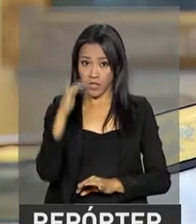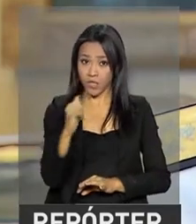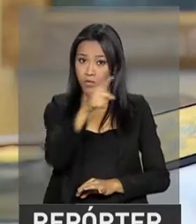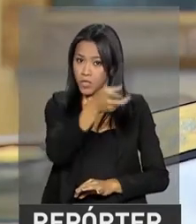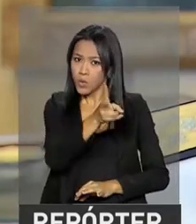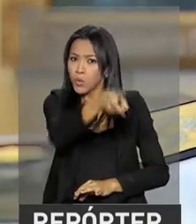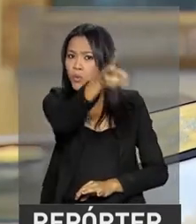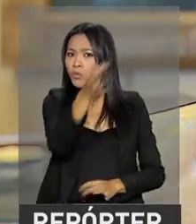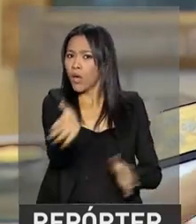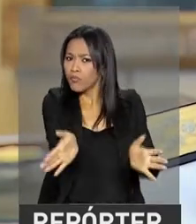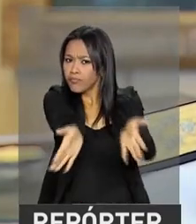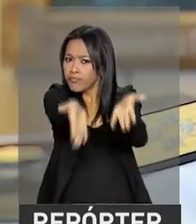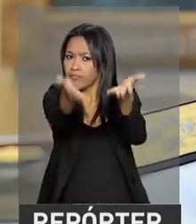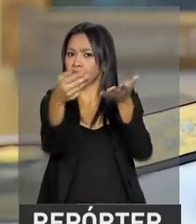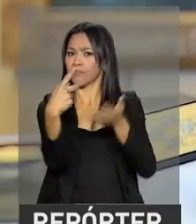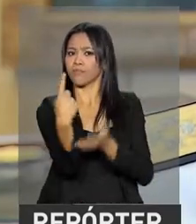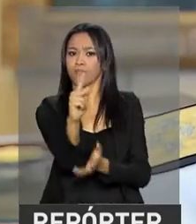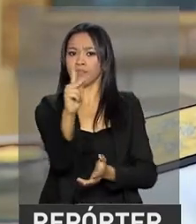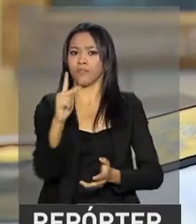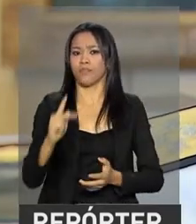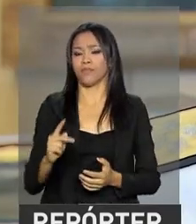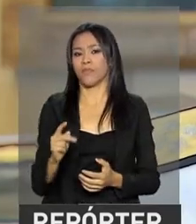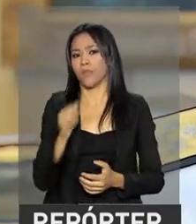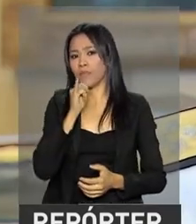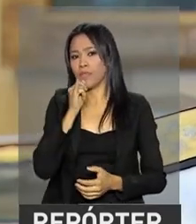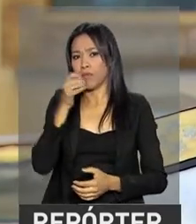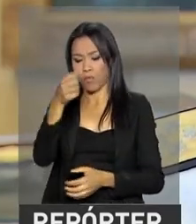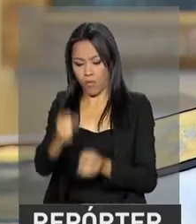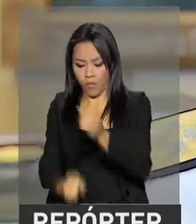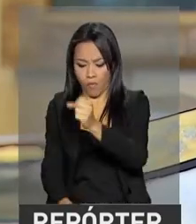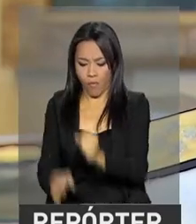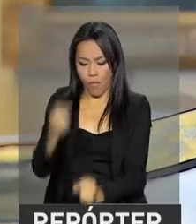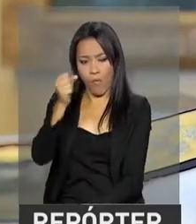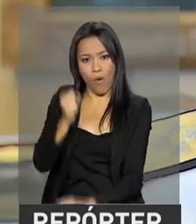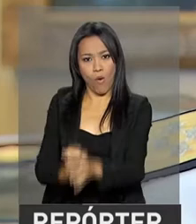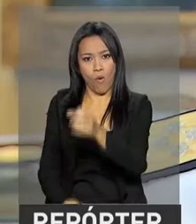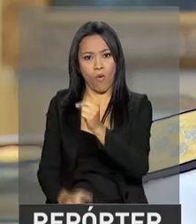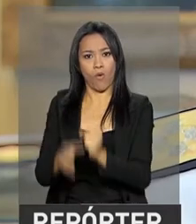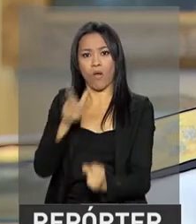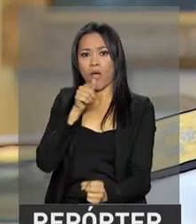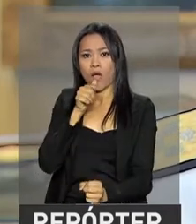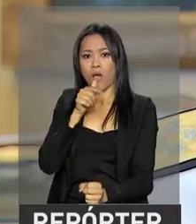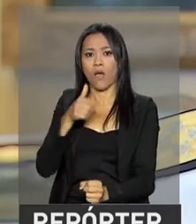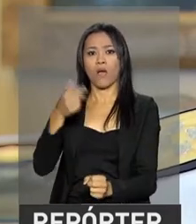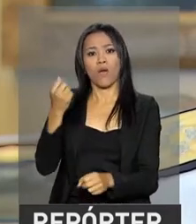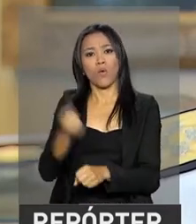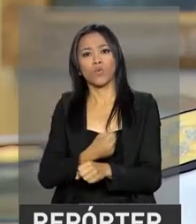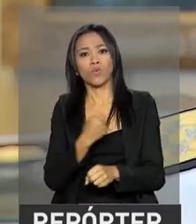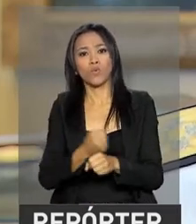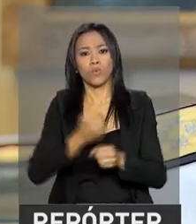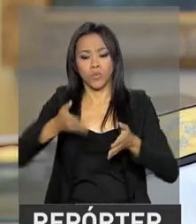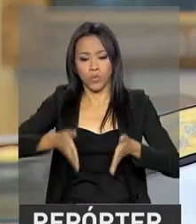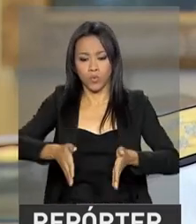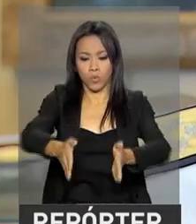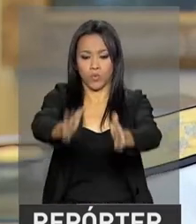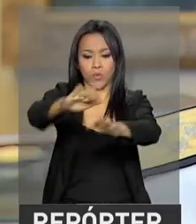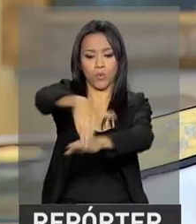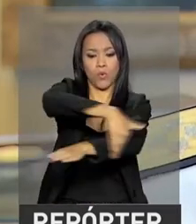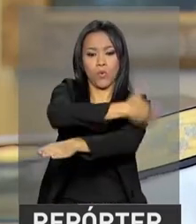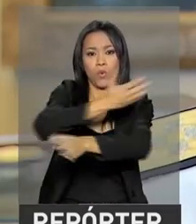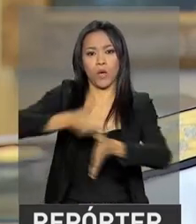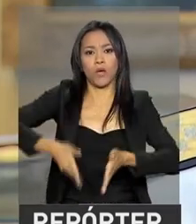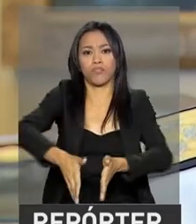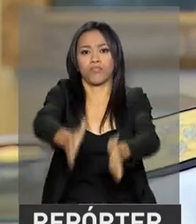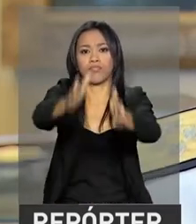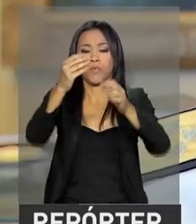sobreviver. Cavamos muito poços artesianos, reconstruímos ruas, reconstruímos alguns